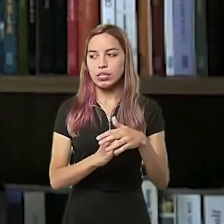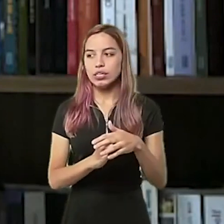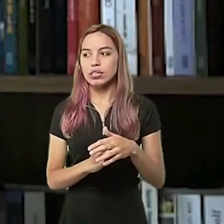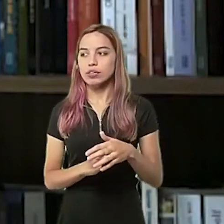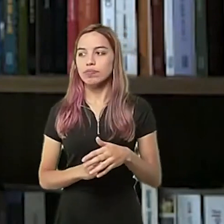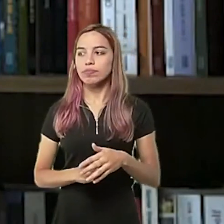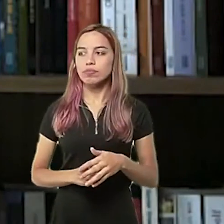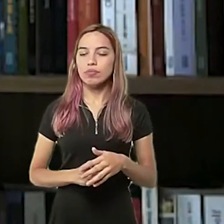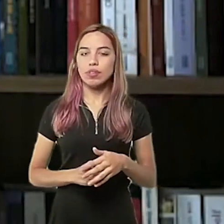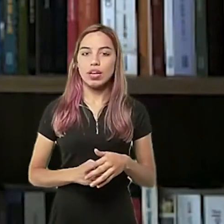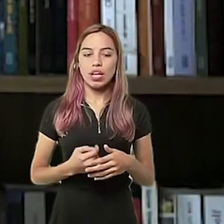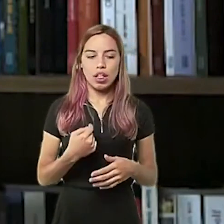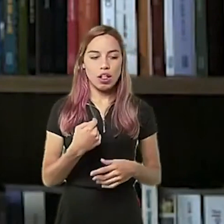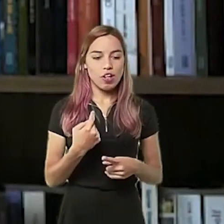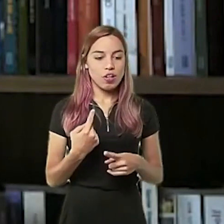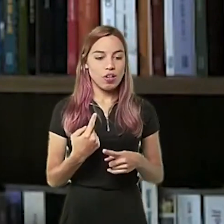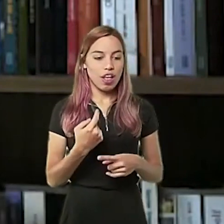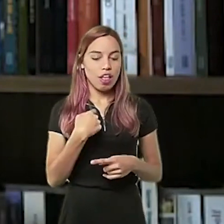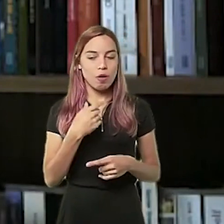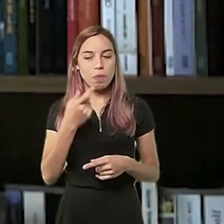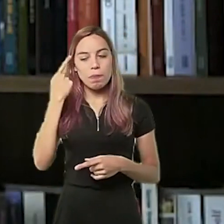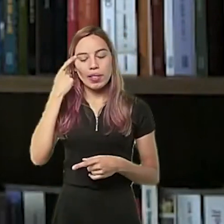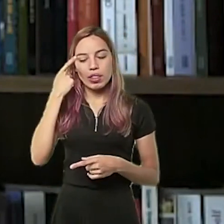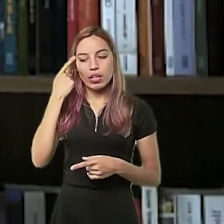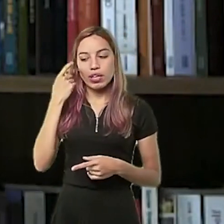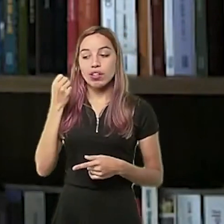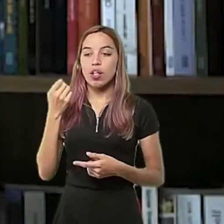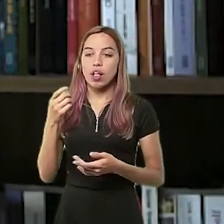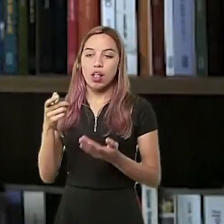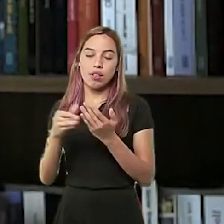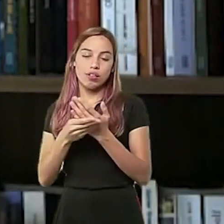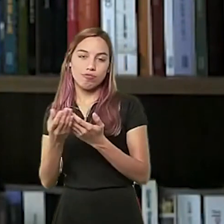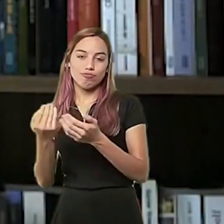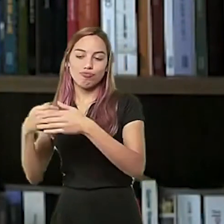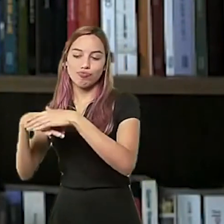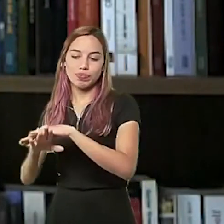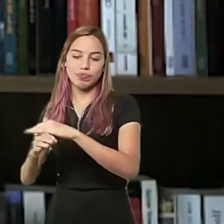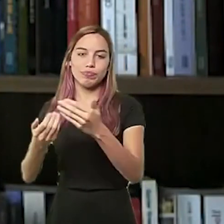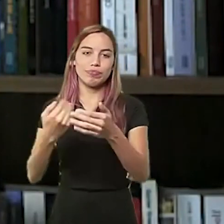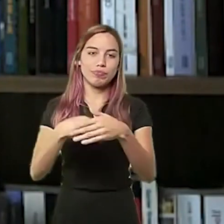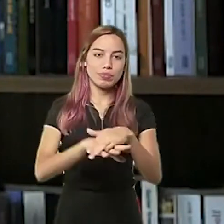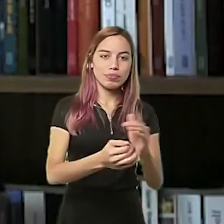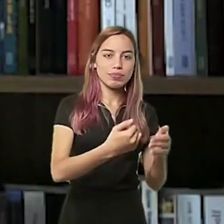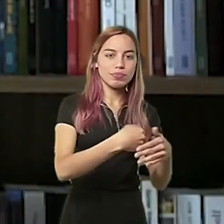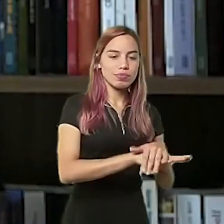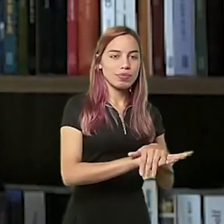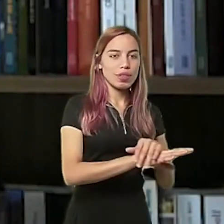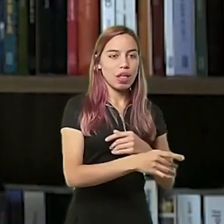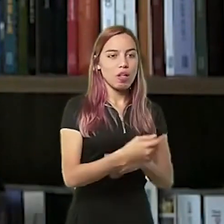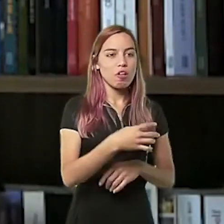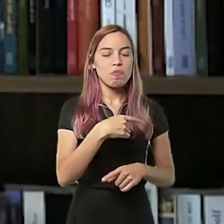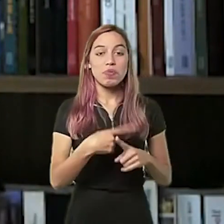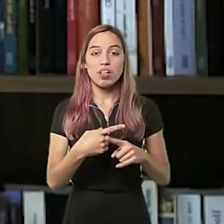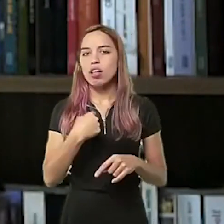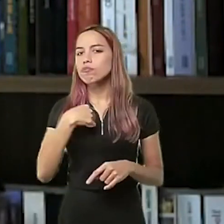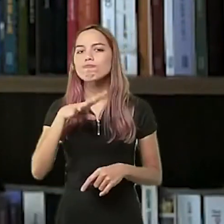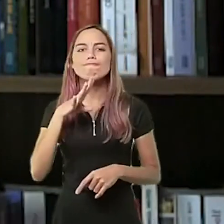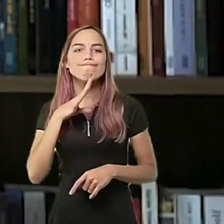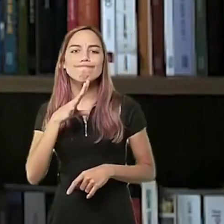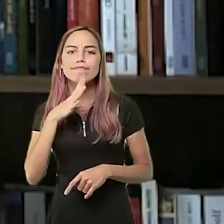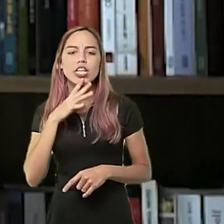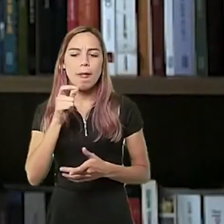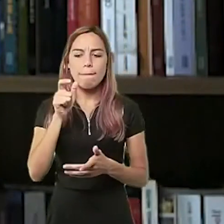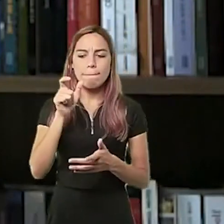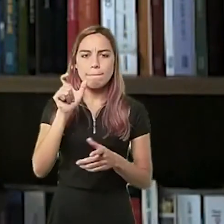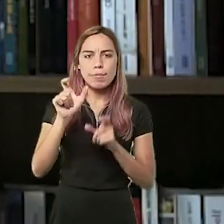conhecia editor, né? Os meus amigos escritores estavam todos no mesmo lugar que eu estava, batalhando